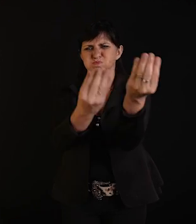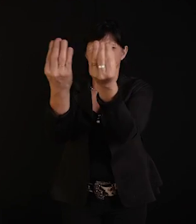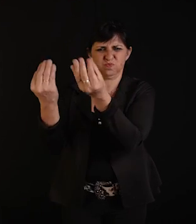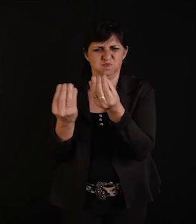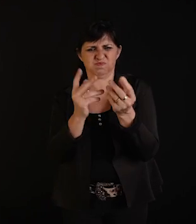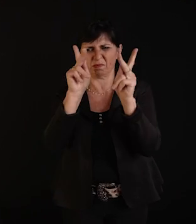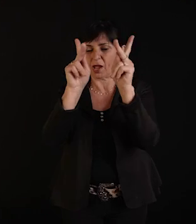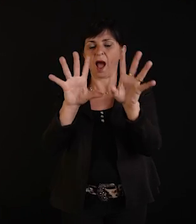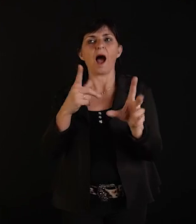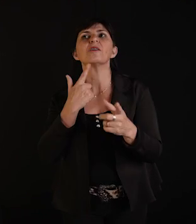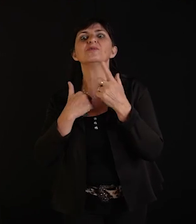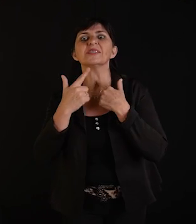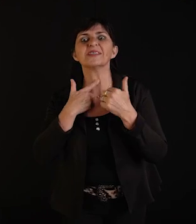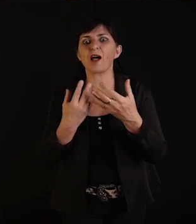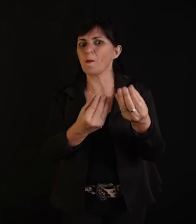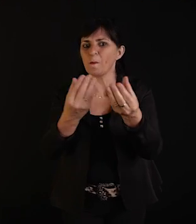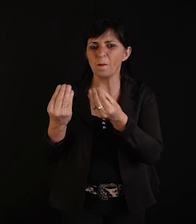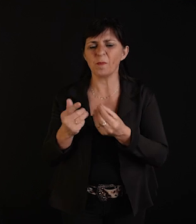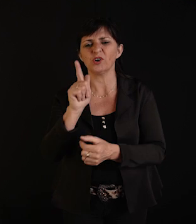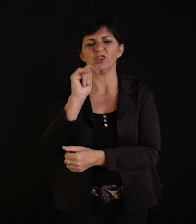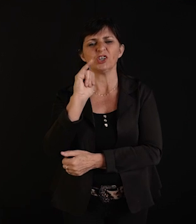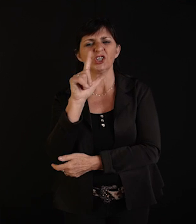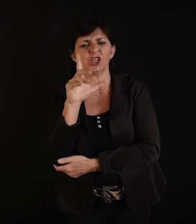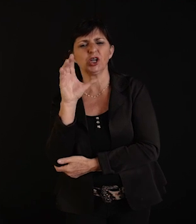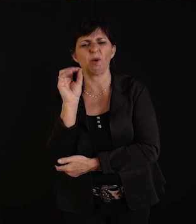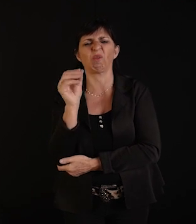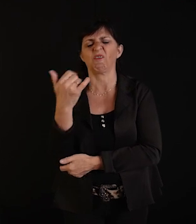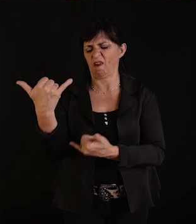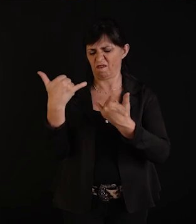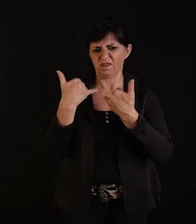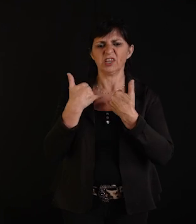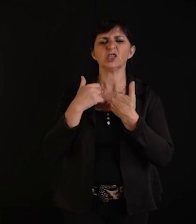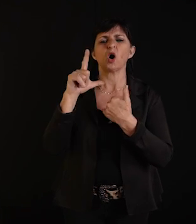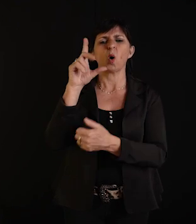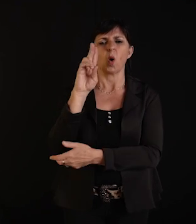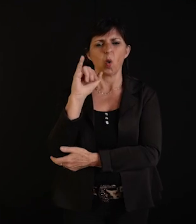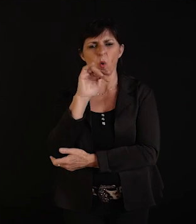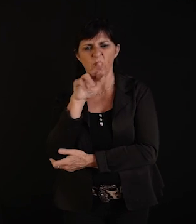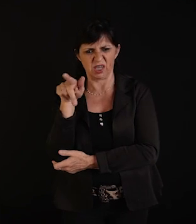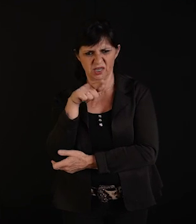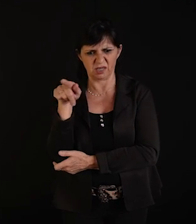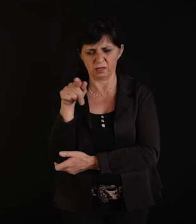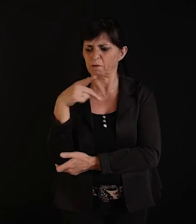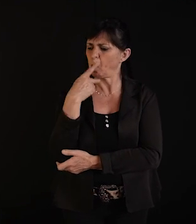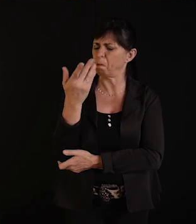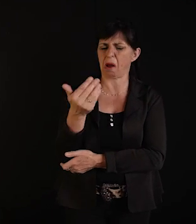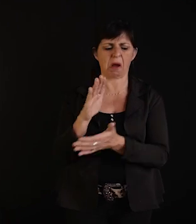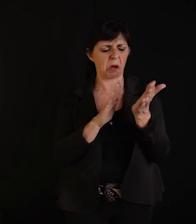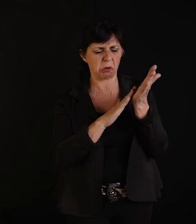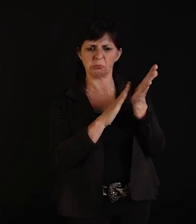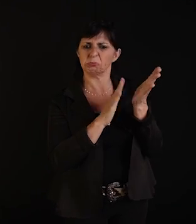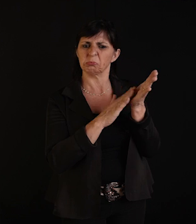tudo certo, o Gildo veio, me cumprimentou. Era isso que nós queríamos. Eu lembro que o Luiz também, o Luiz Danfredi, veio, me cumprimentou e falou: